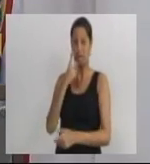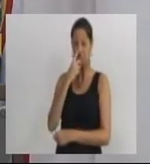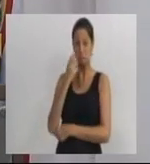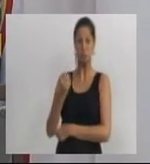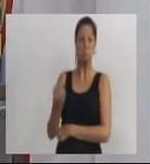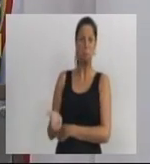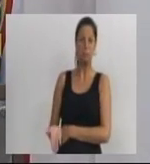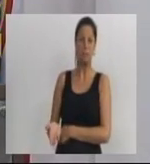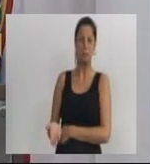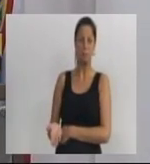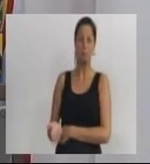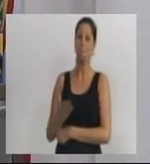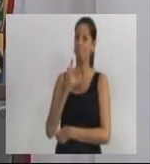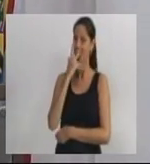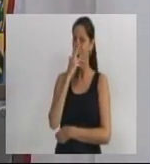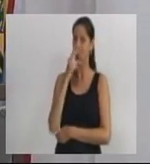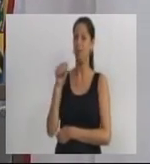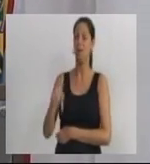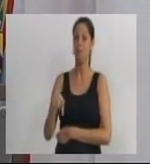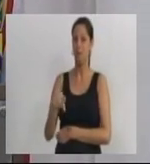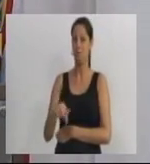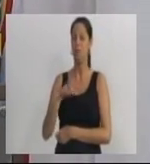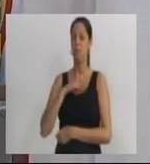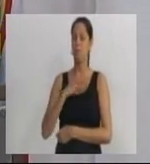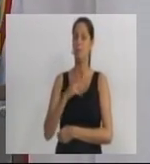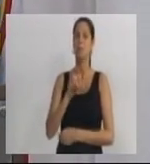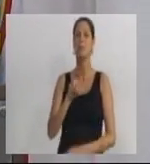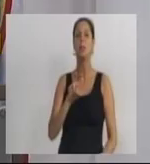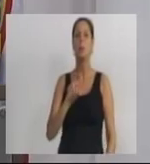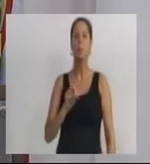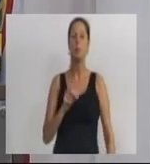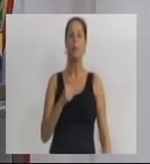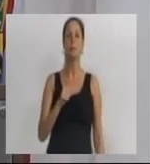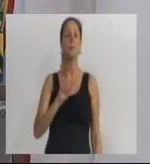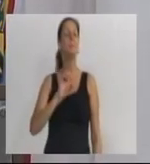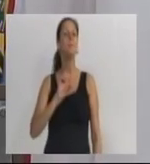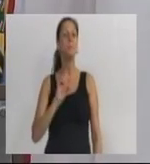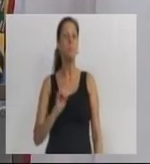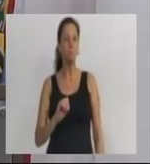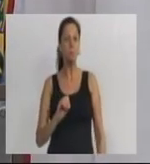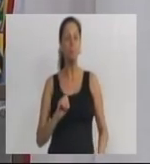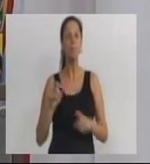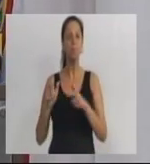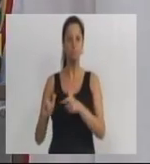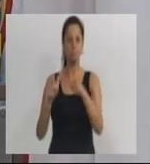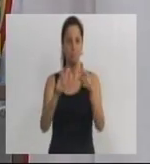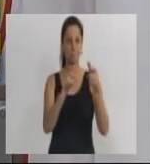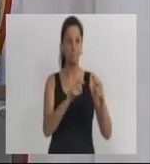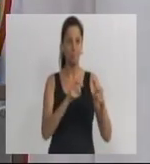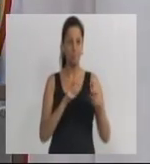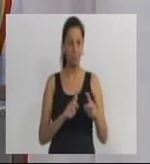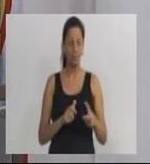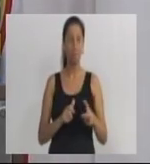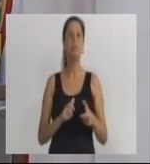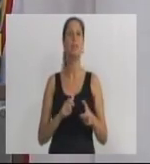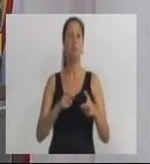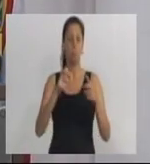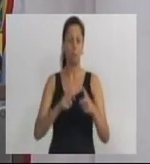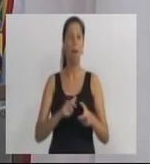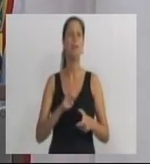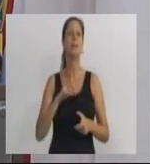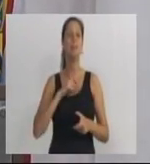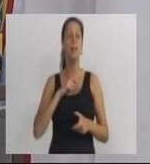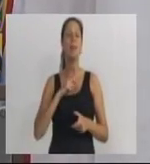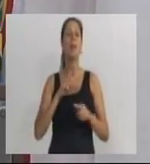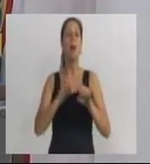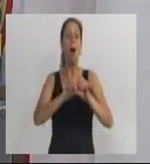Então, me parece que existe um número aí de 50 a 70 locais desses, estação de tratamento de esgoto em